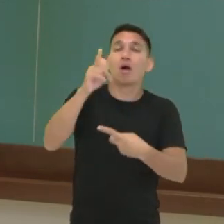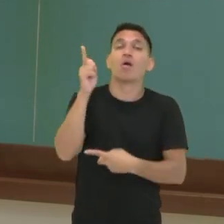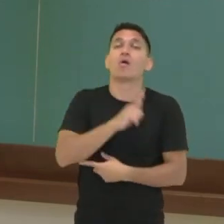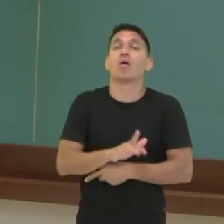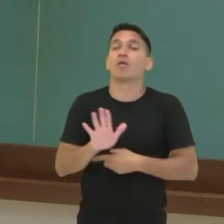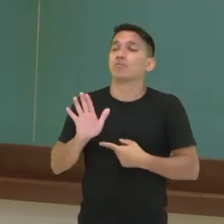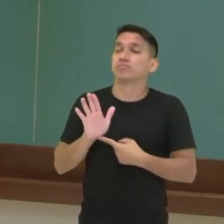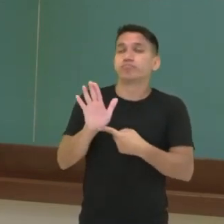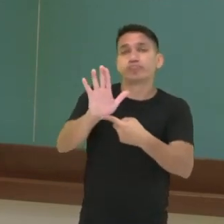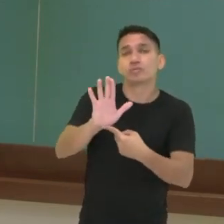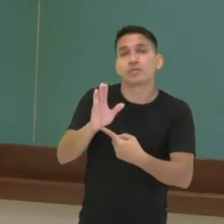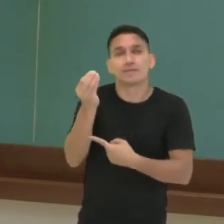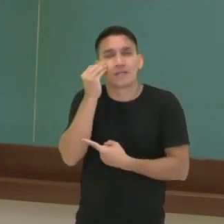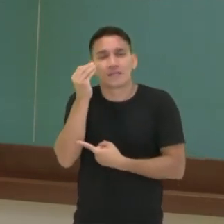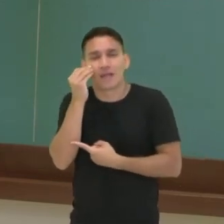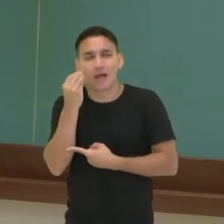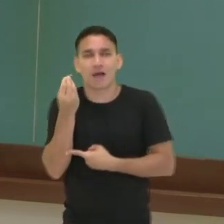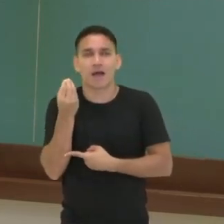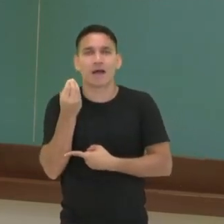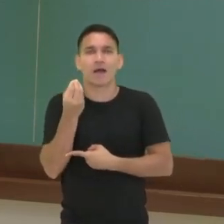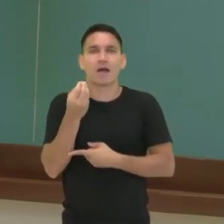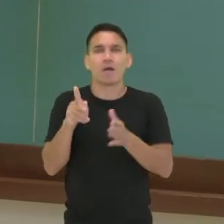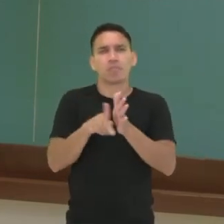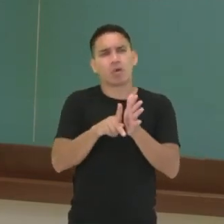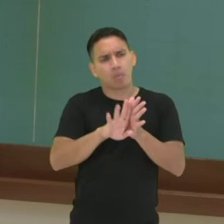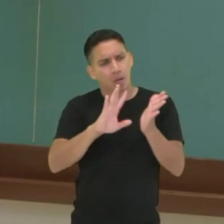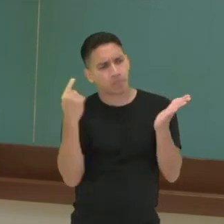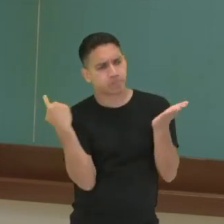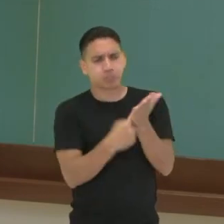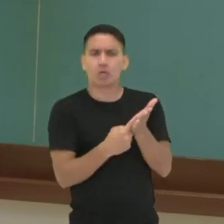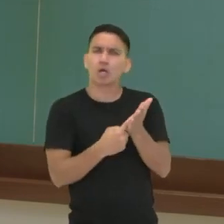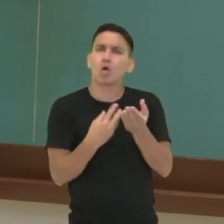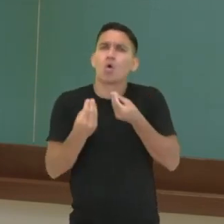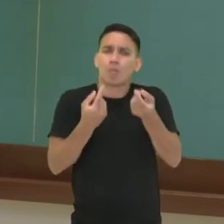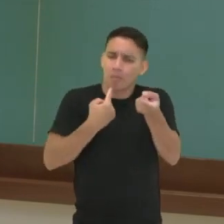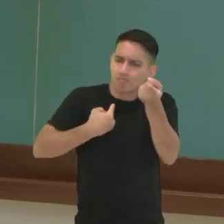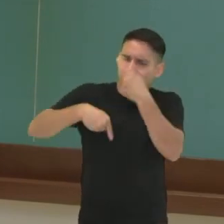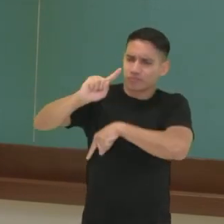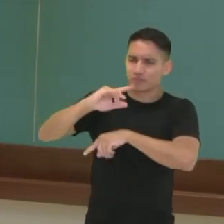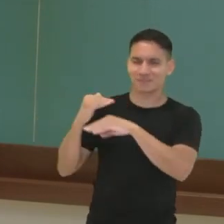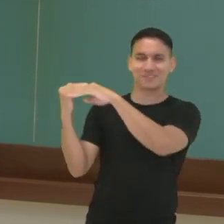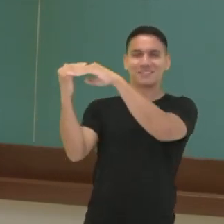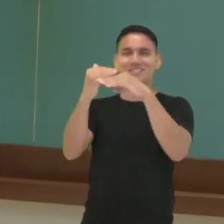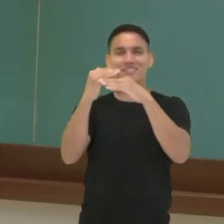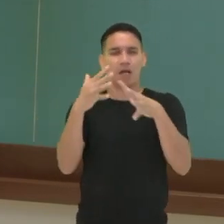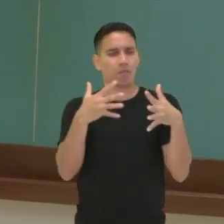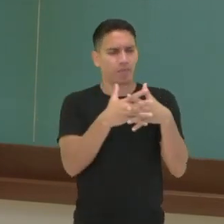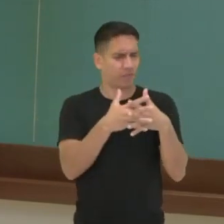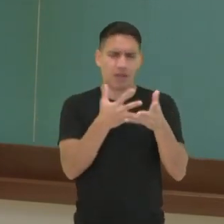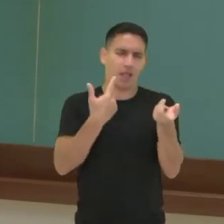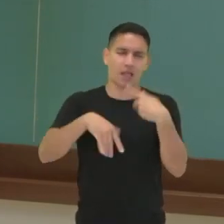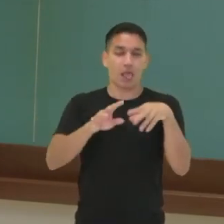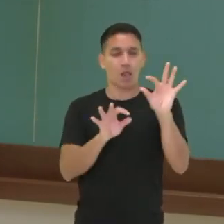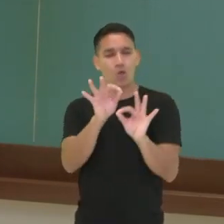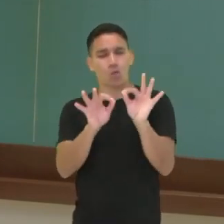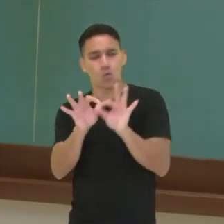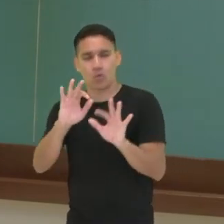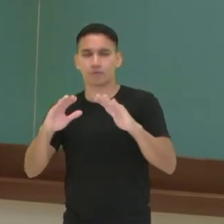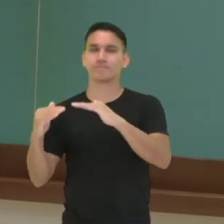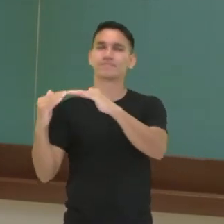buscar estabelecer consensos e superar os conflitos para que a gente consiga ter uma situação de